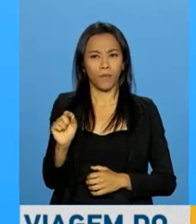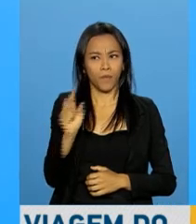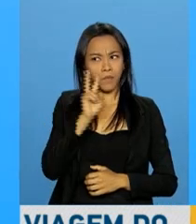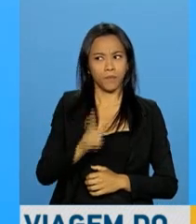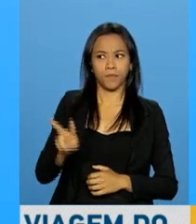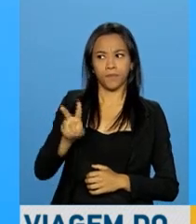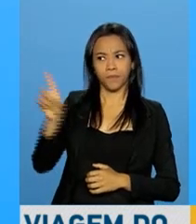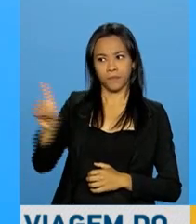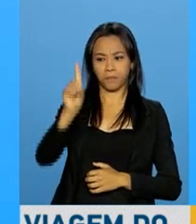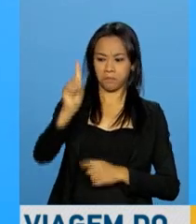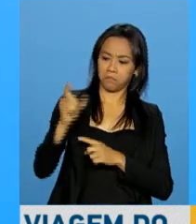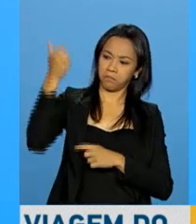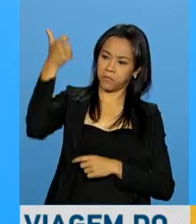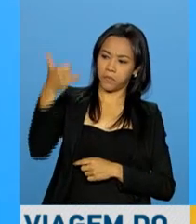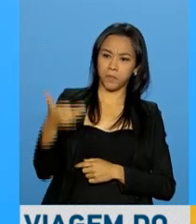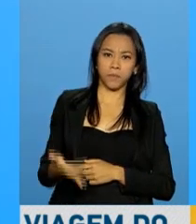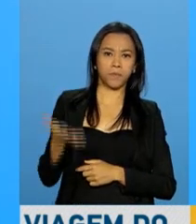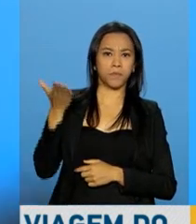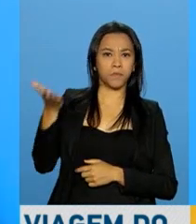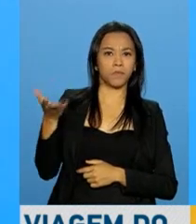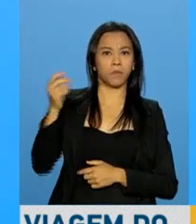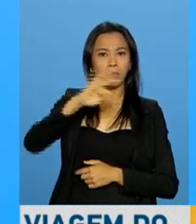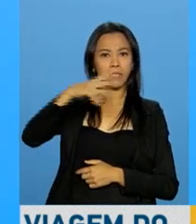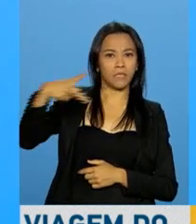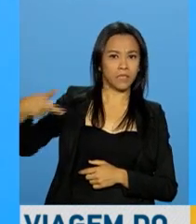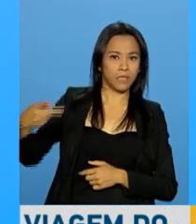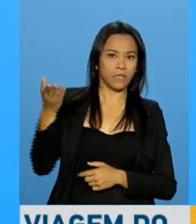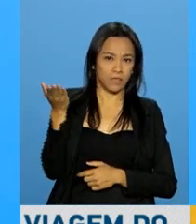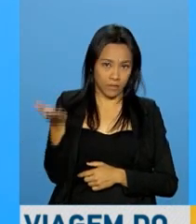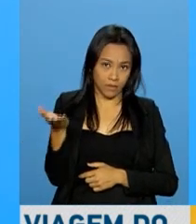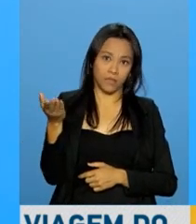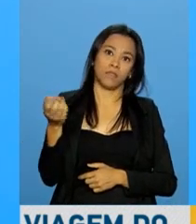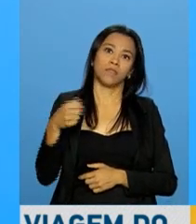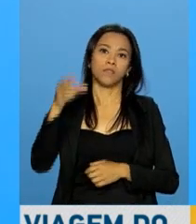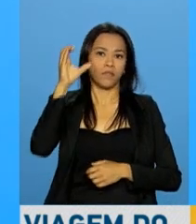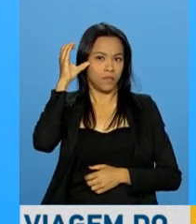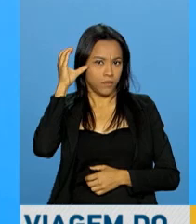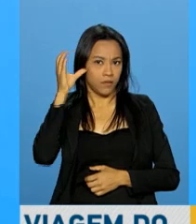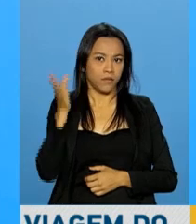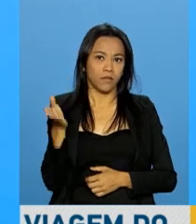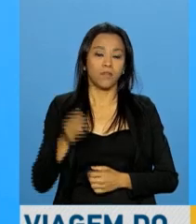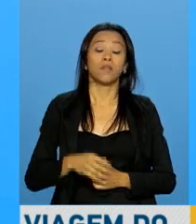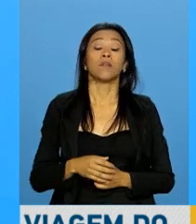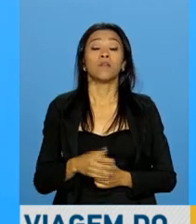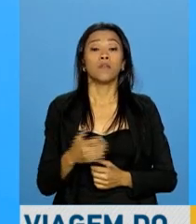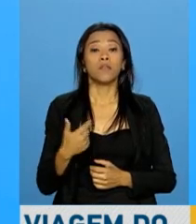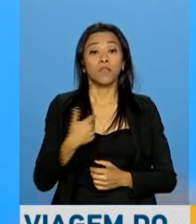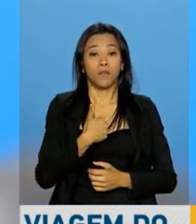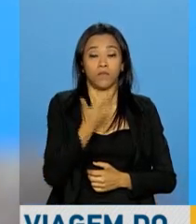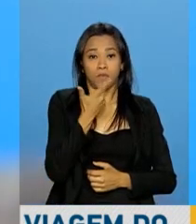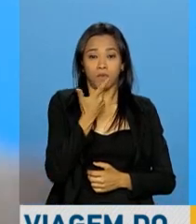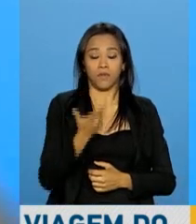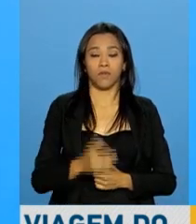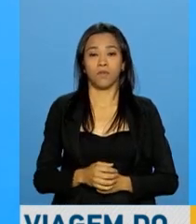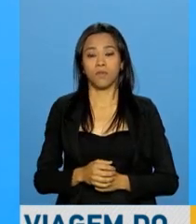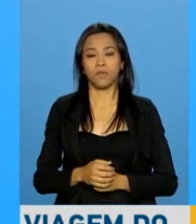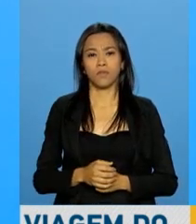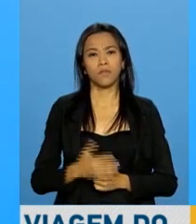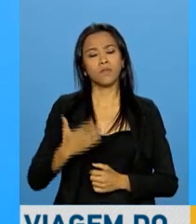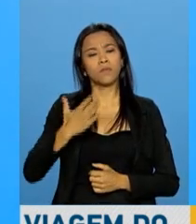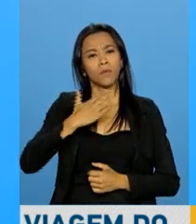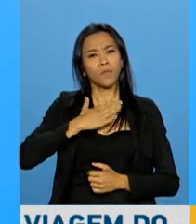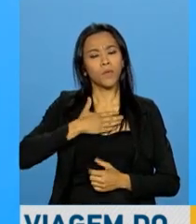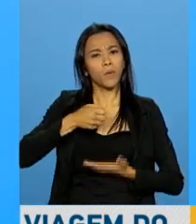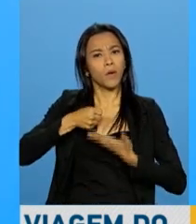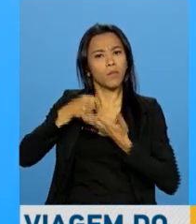do presidente Xi Jinping, eu começo por reafirmar meu decidido